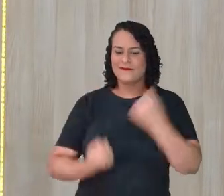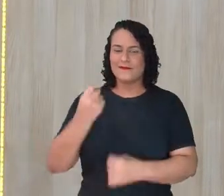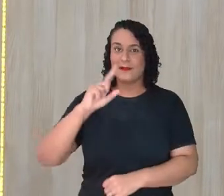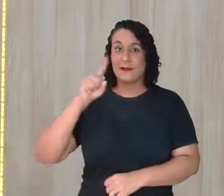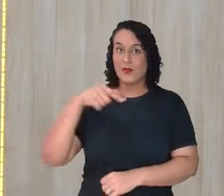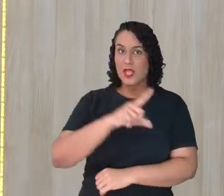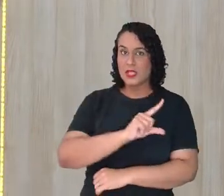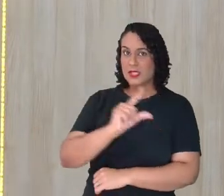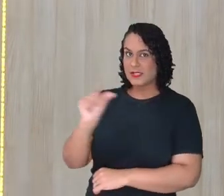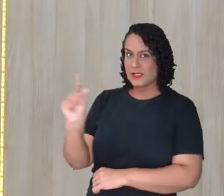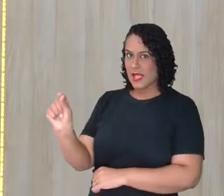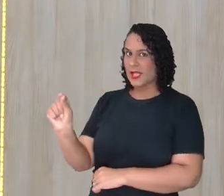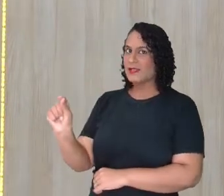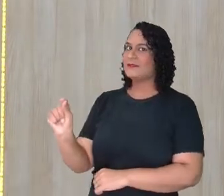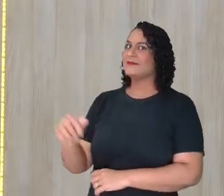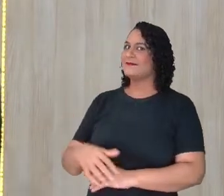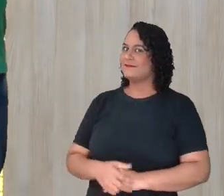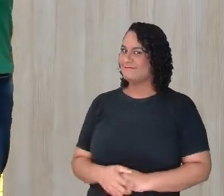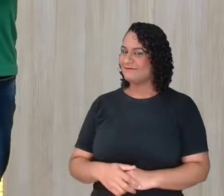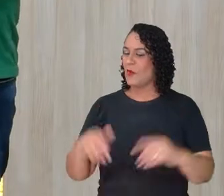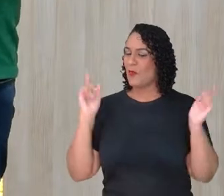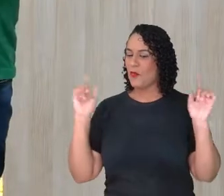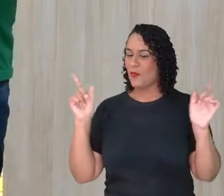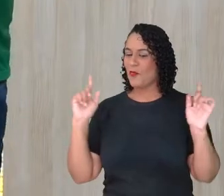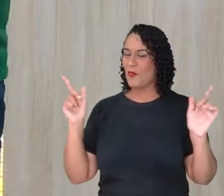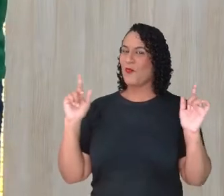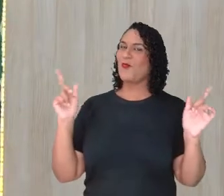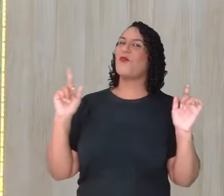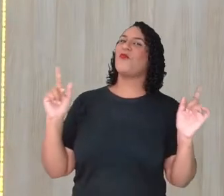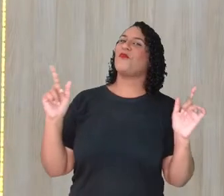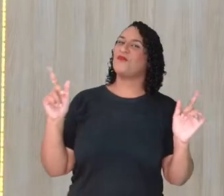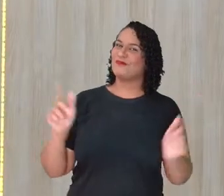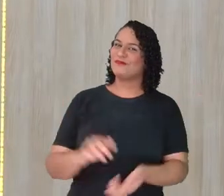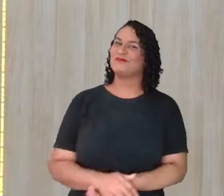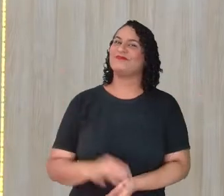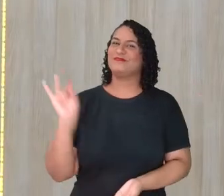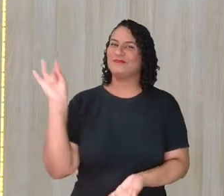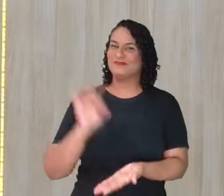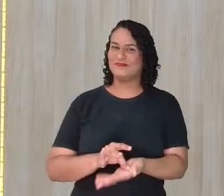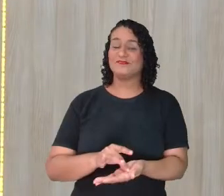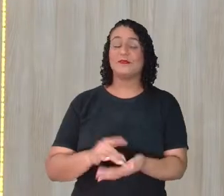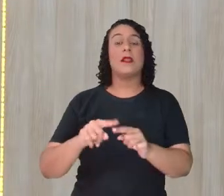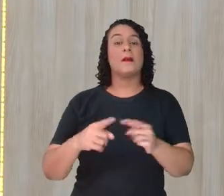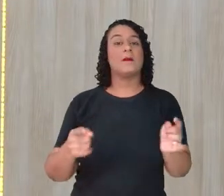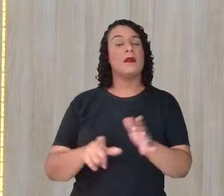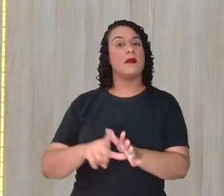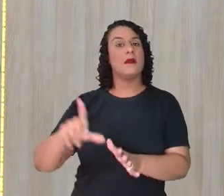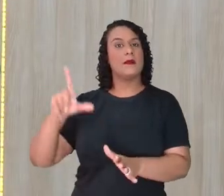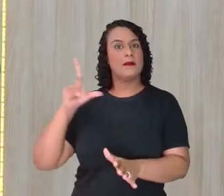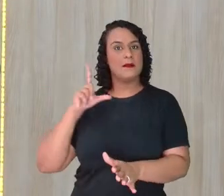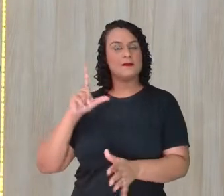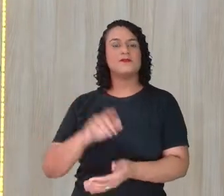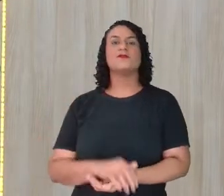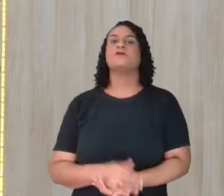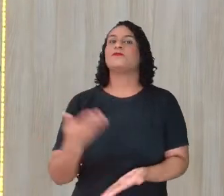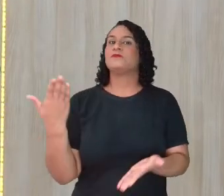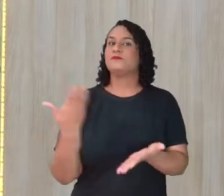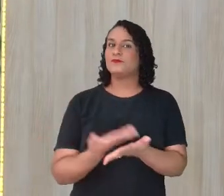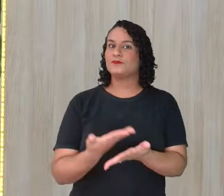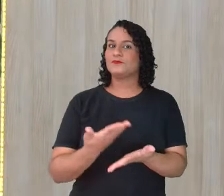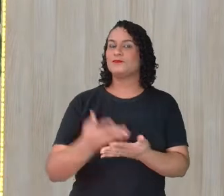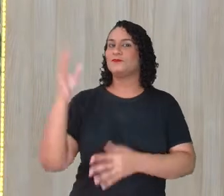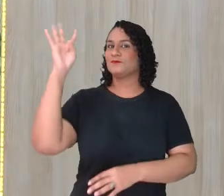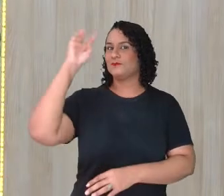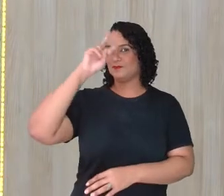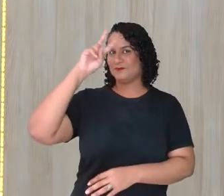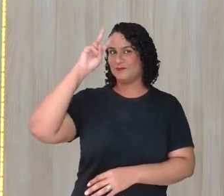ó, aqui para o sextou propriamente dito. Mas antes, vamos para mais uma aula de